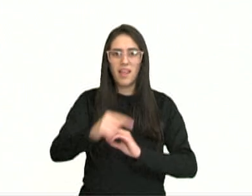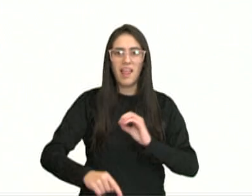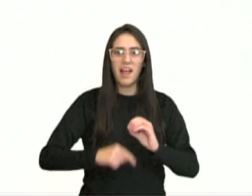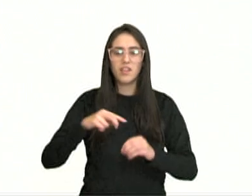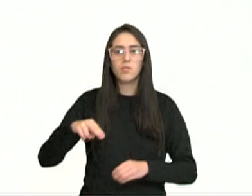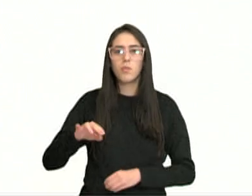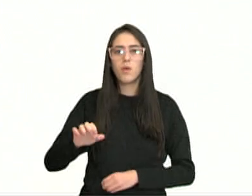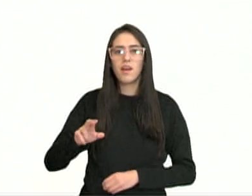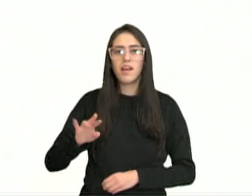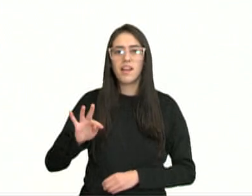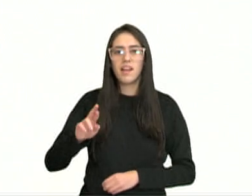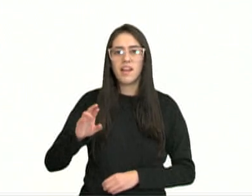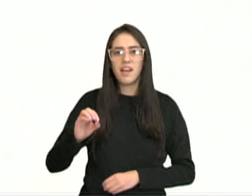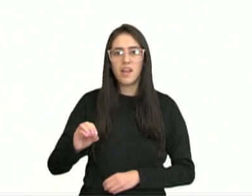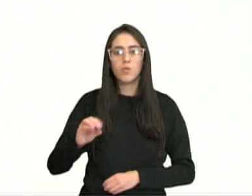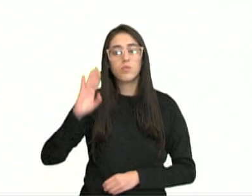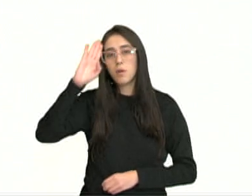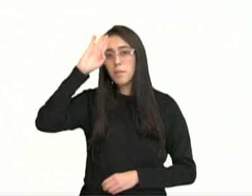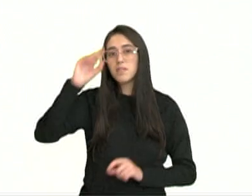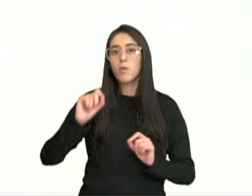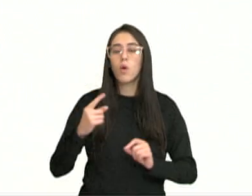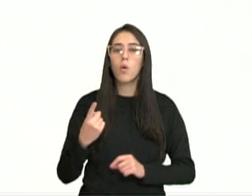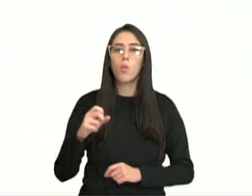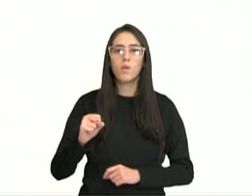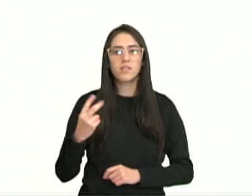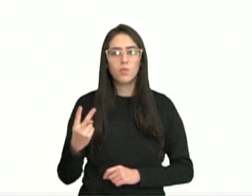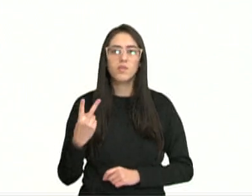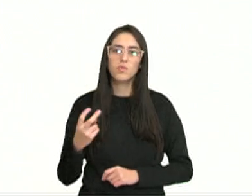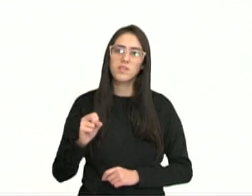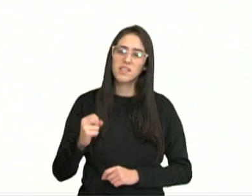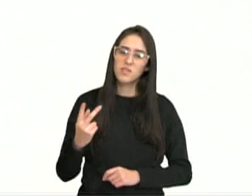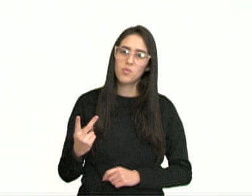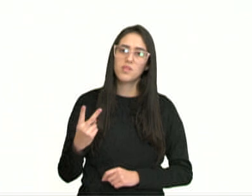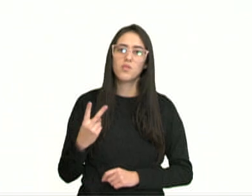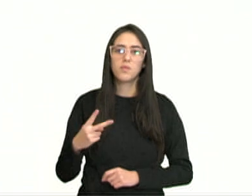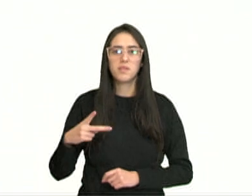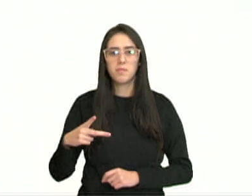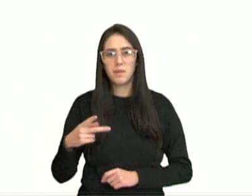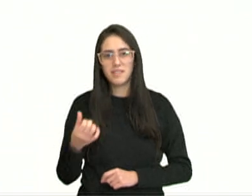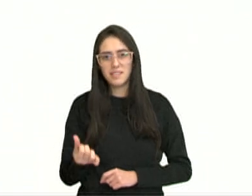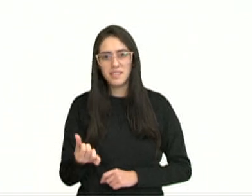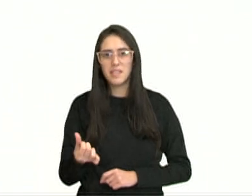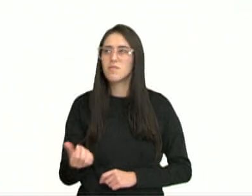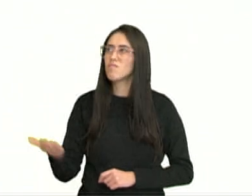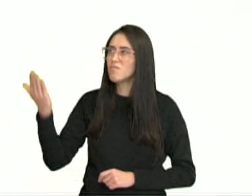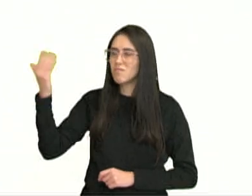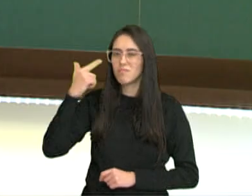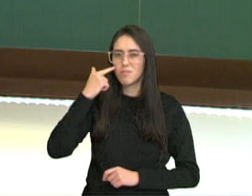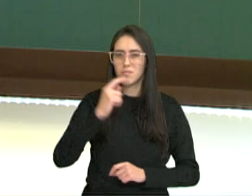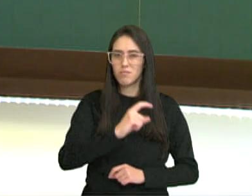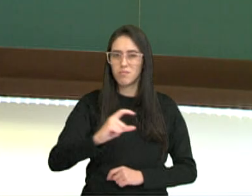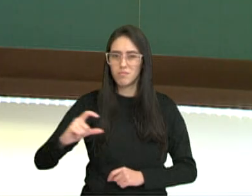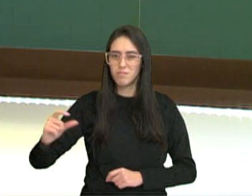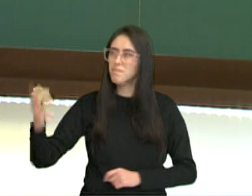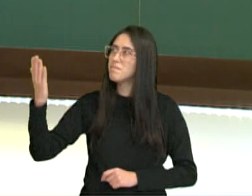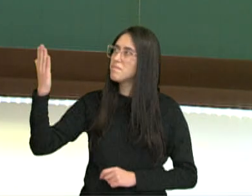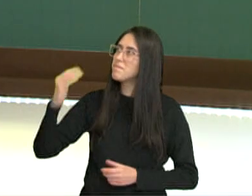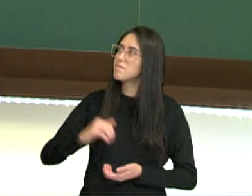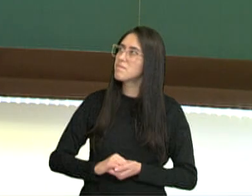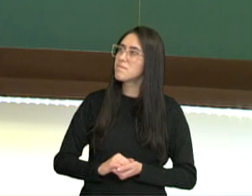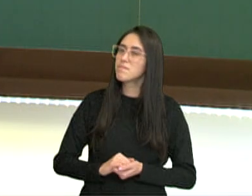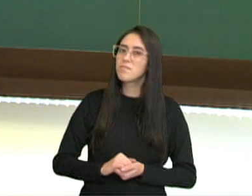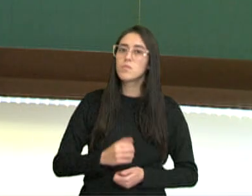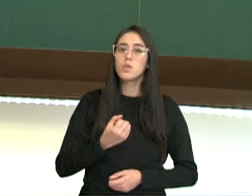neutro no estado fundamental é 1s2, 2s2, 2p6, 3s2, 3p5. O número